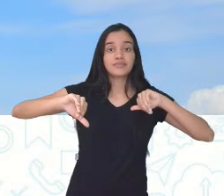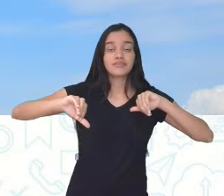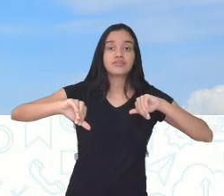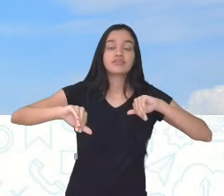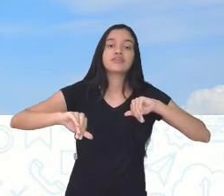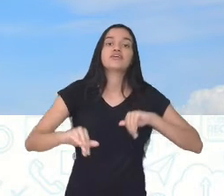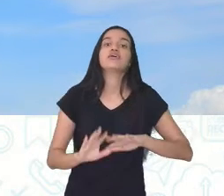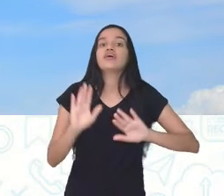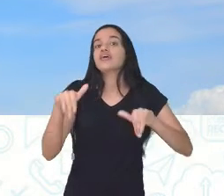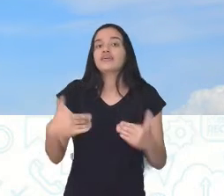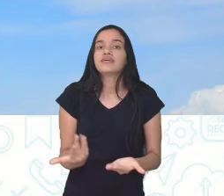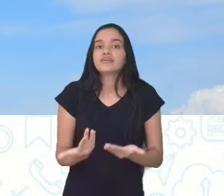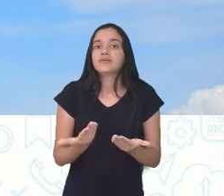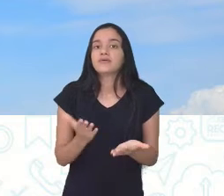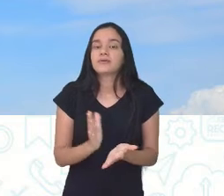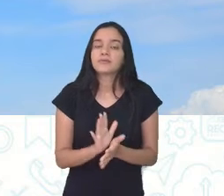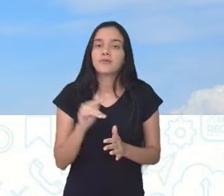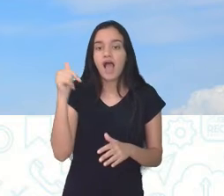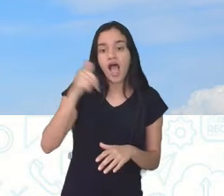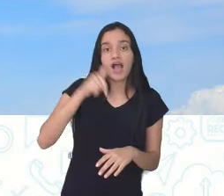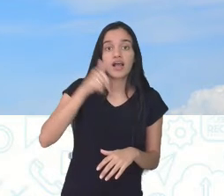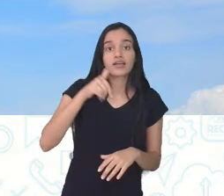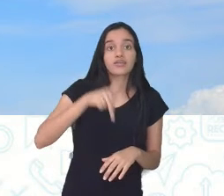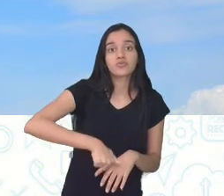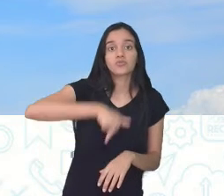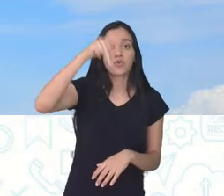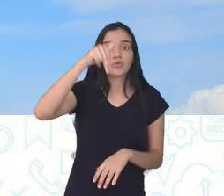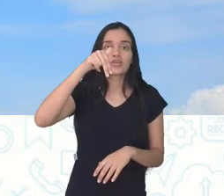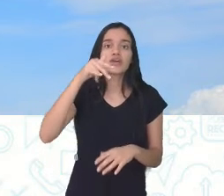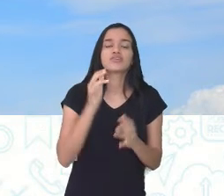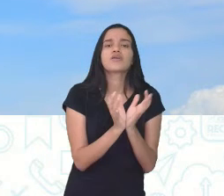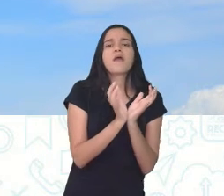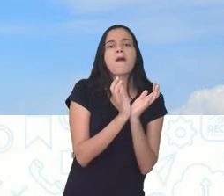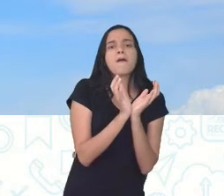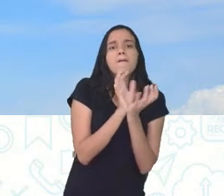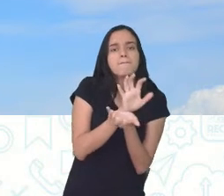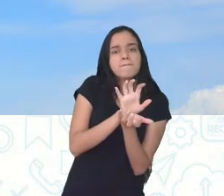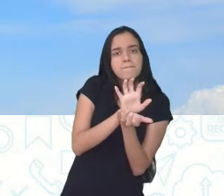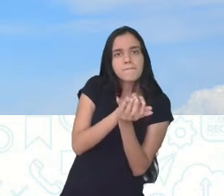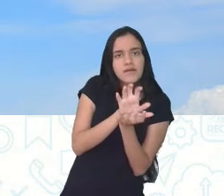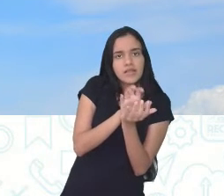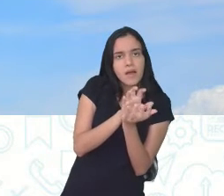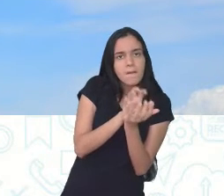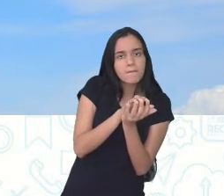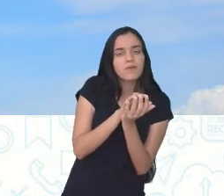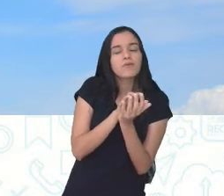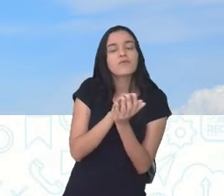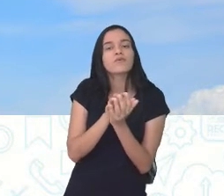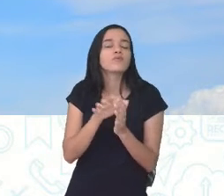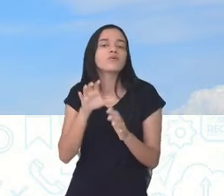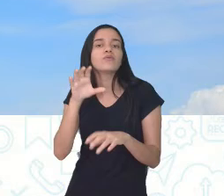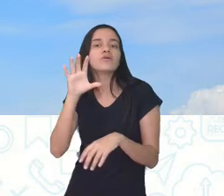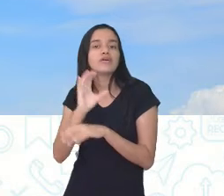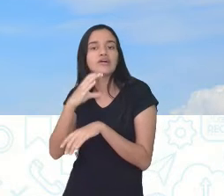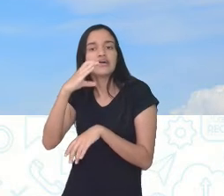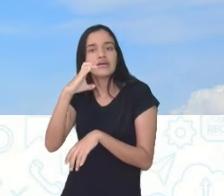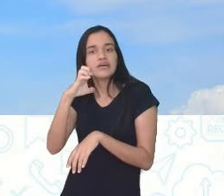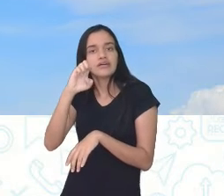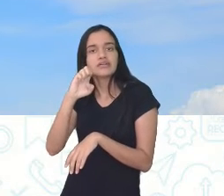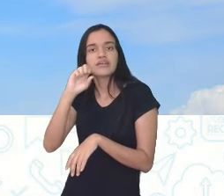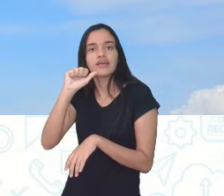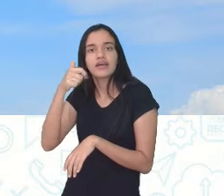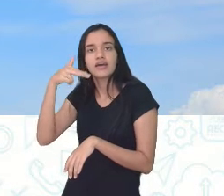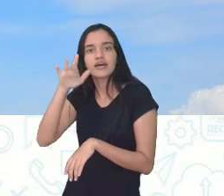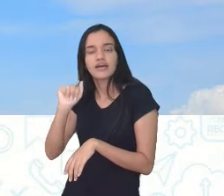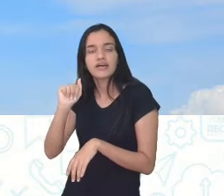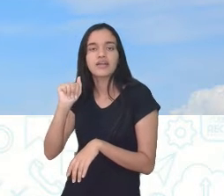Brasil. Então, aqui no Nordeste, né, Pernambuco, Ceará, Rio Grande do Norte, que eram